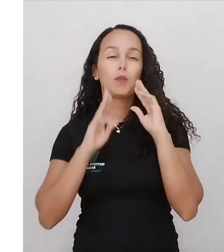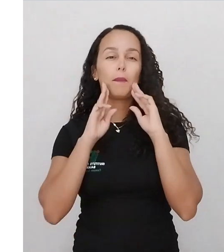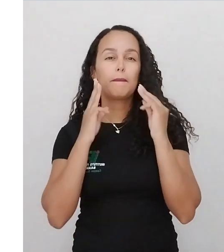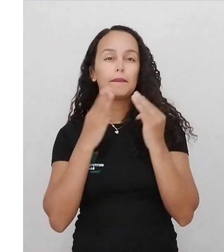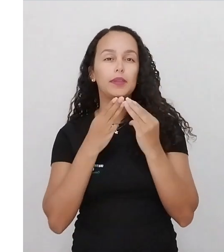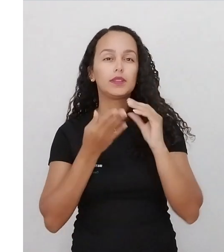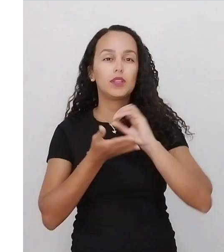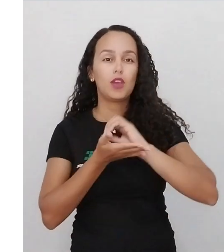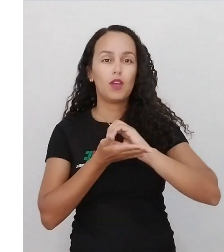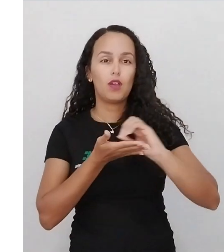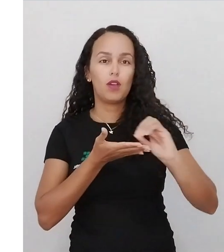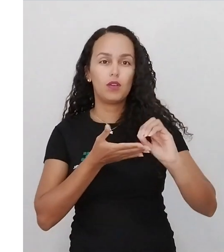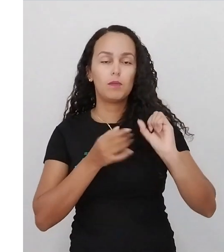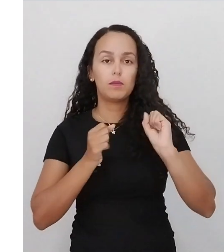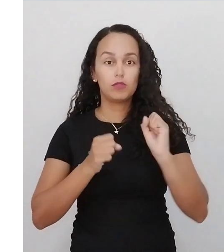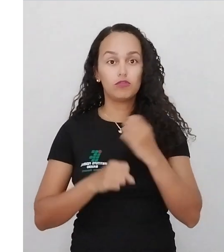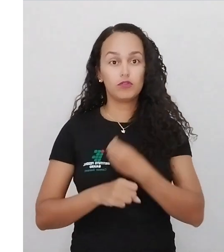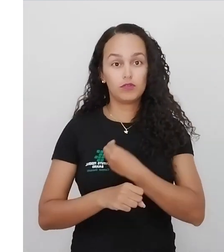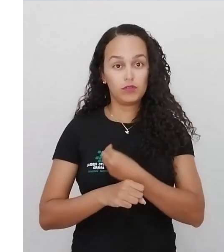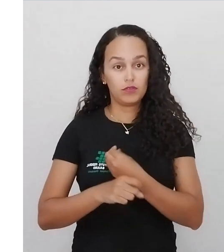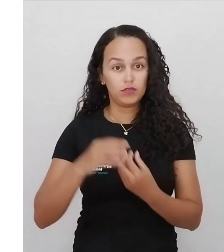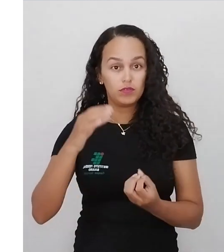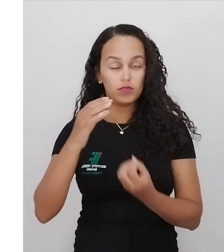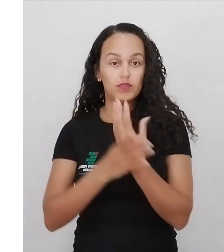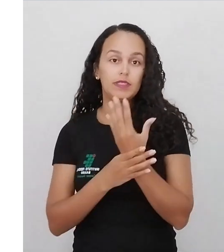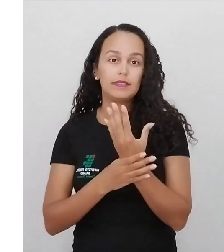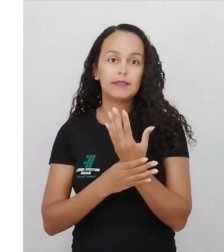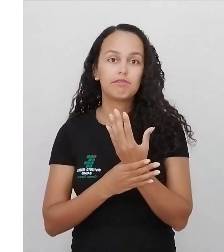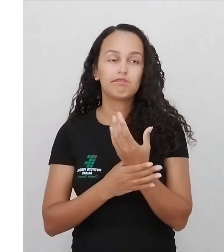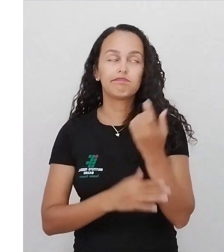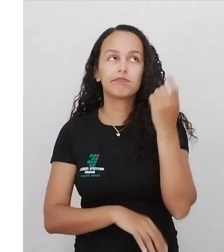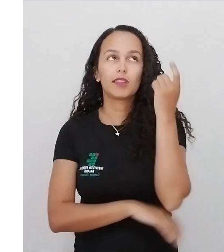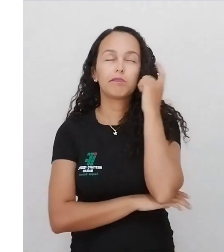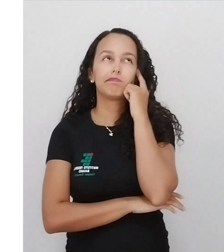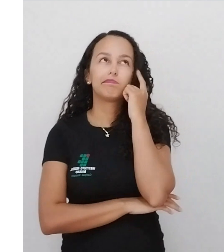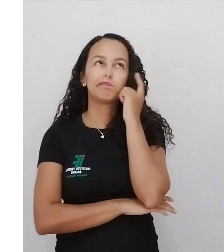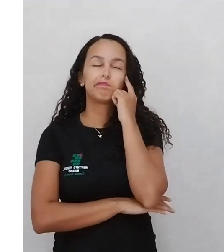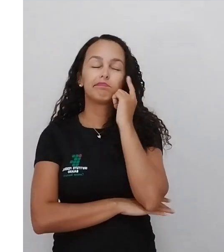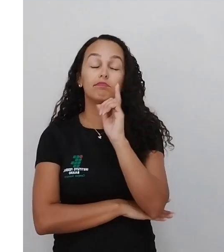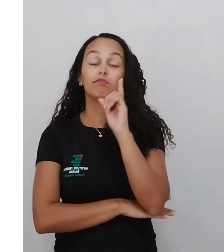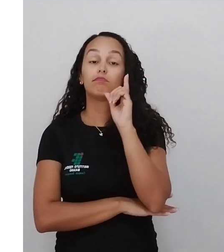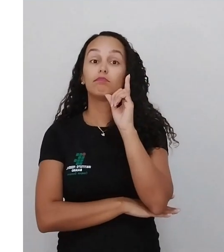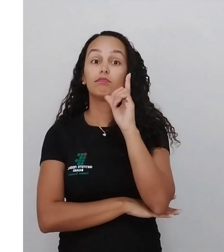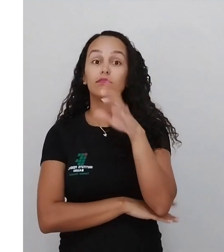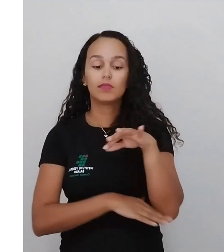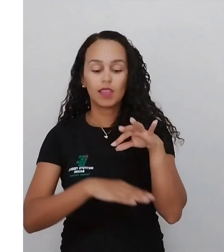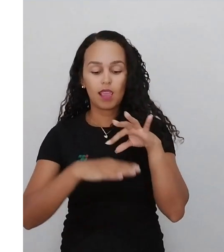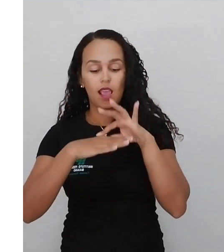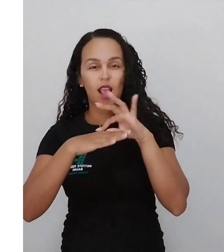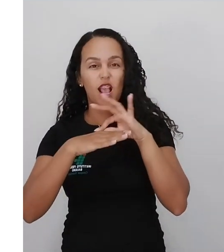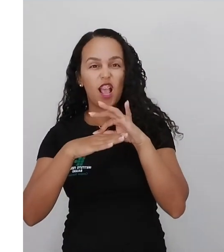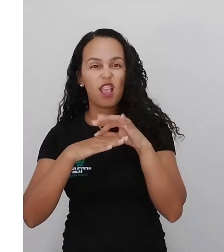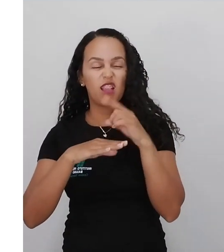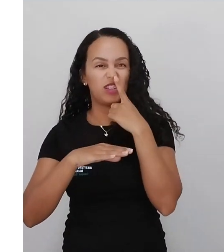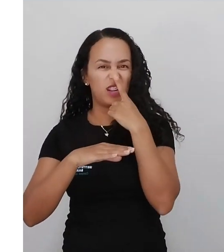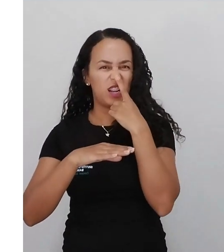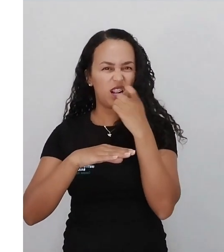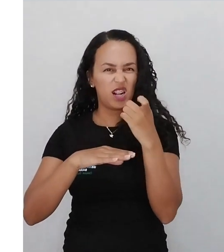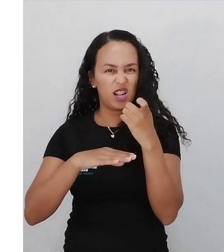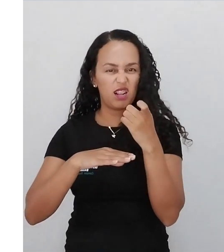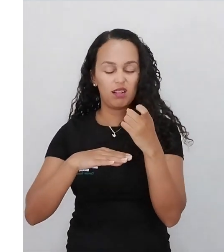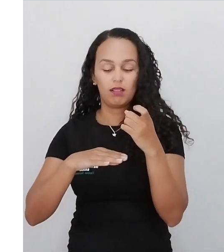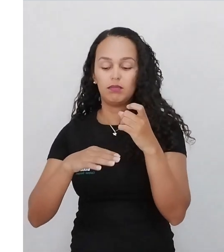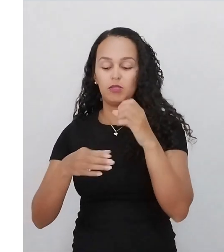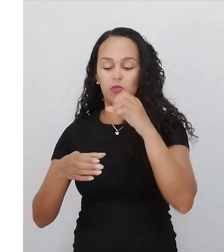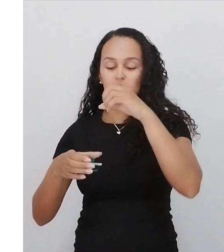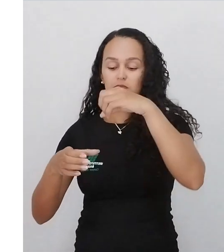pode fazer surgir vida dali, então se eu colocar uma carne em putrefação, vai surgir alguma coisa dessa carne,